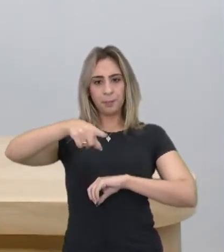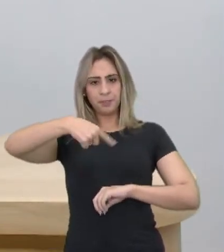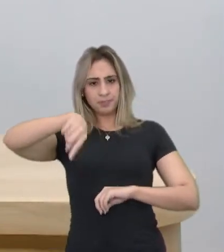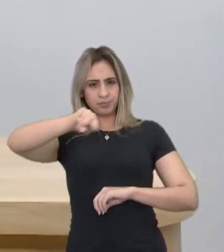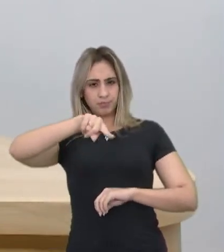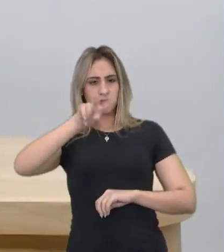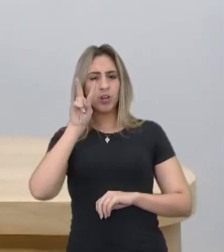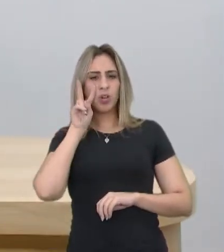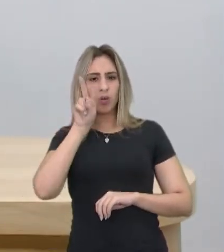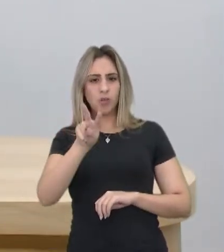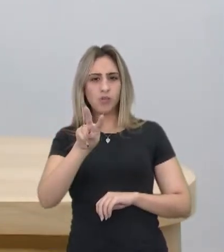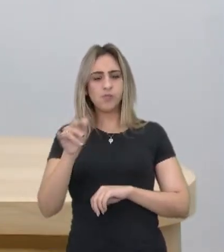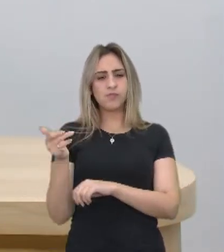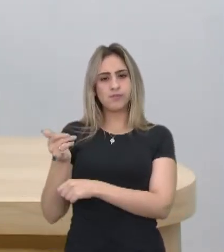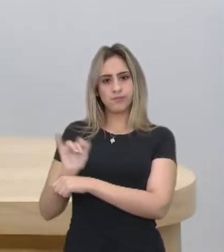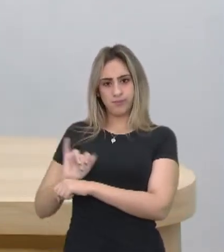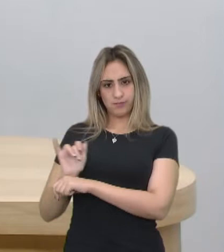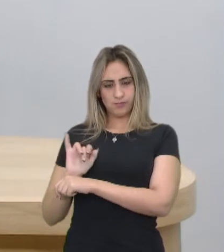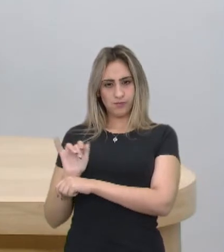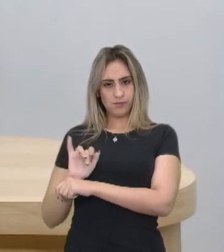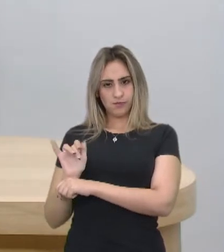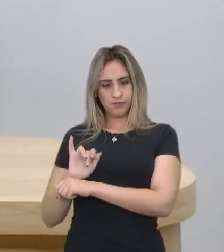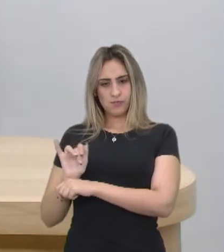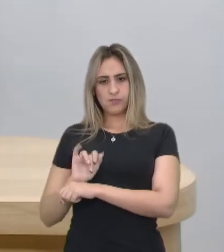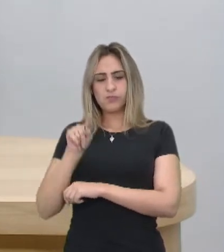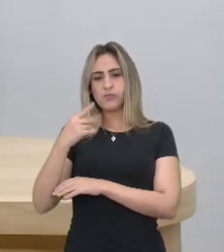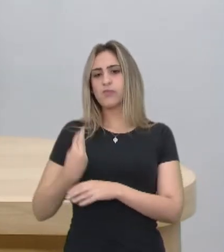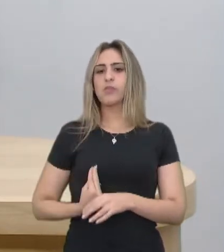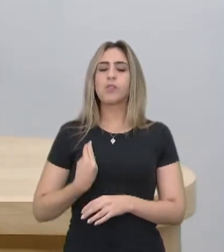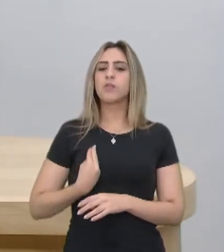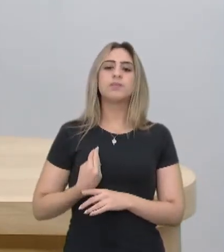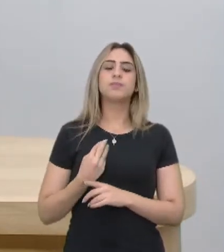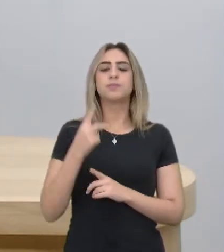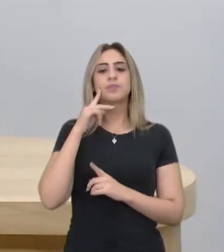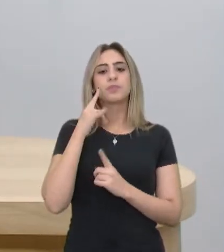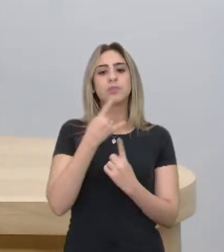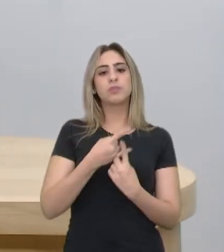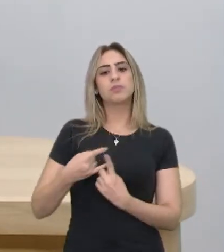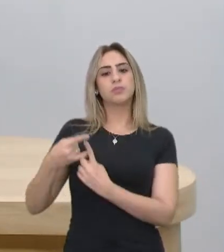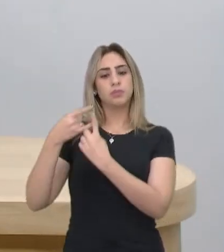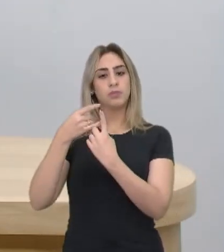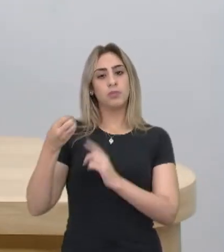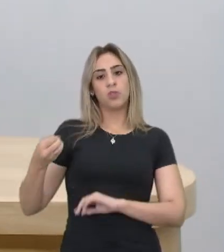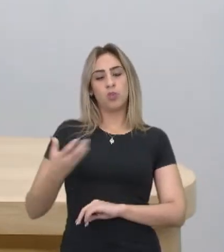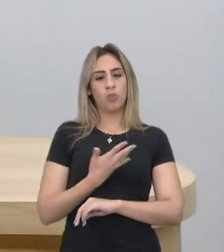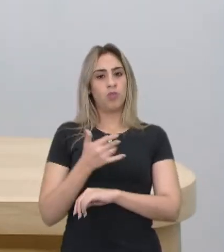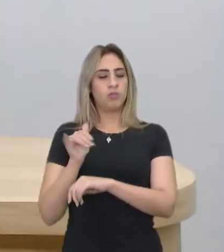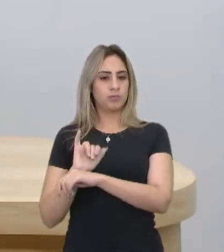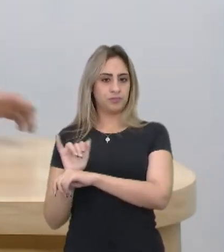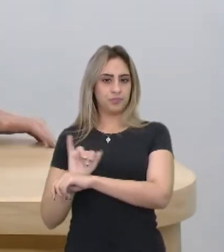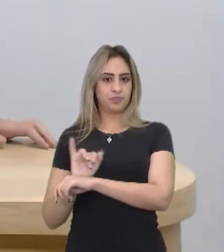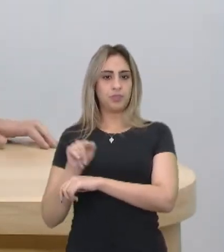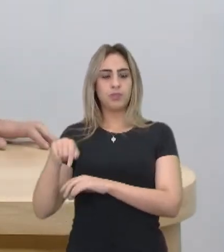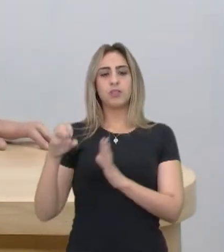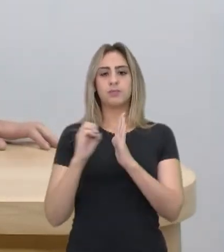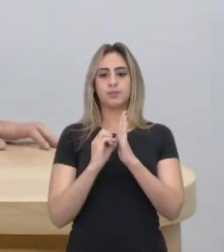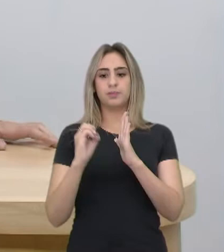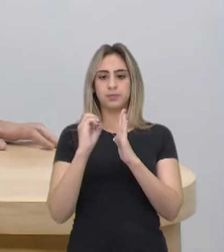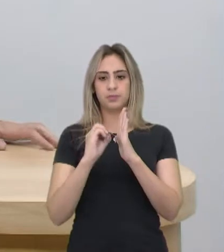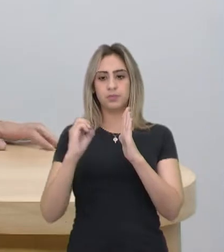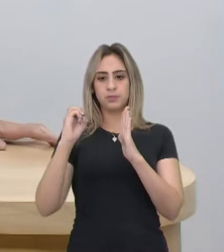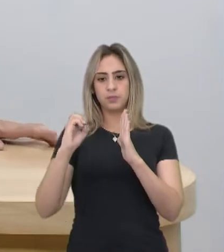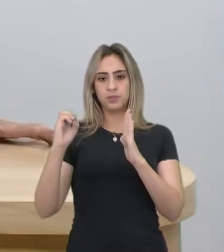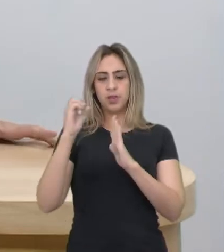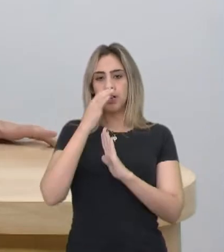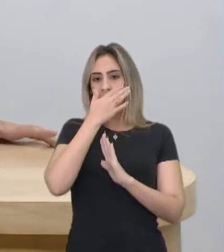uma olhada no YouTube, né? Existe um canal, né, um novo canal aí do Centro de Mídias, que